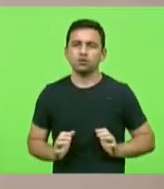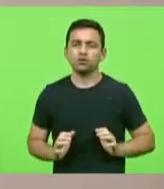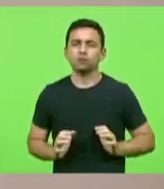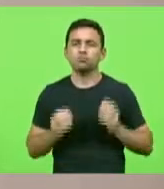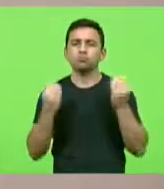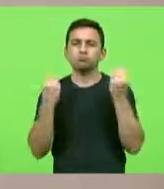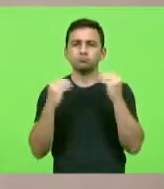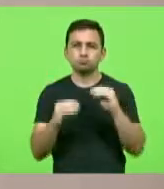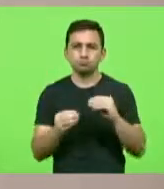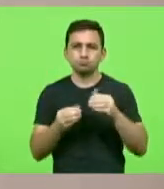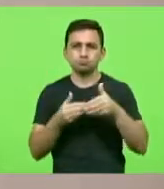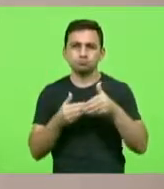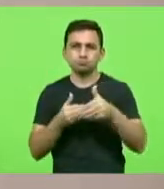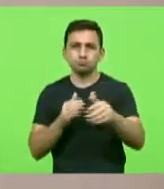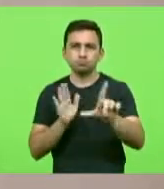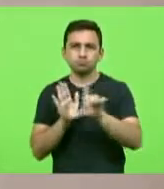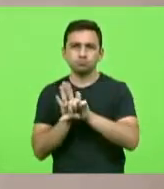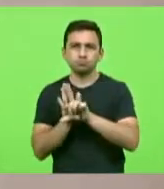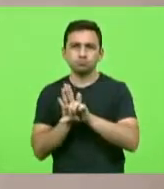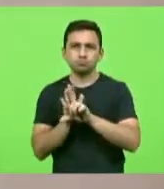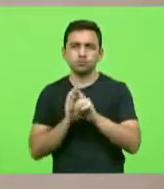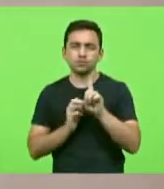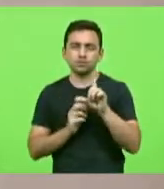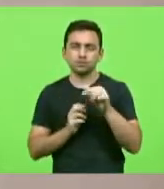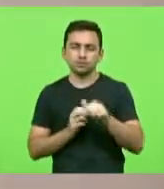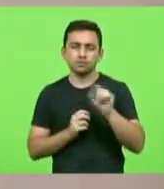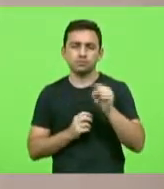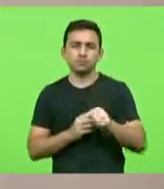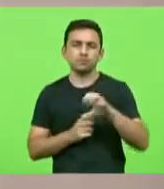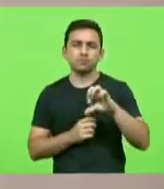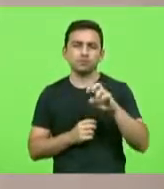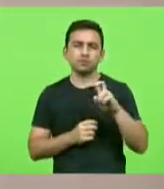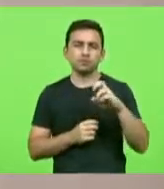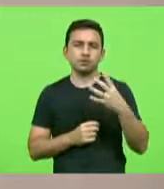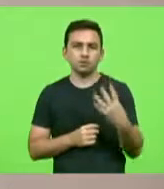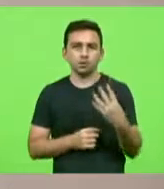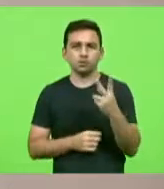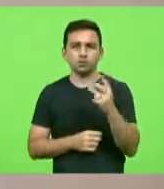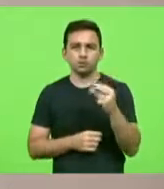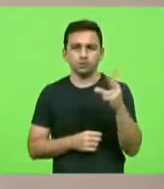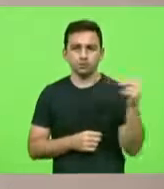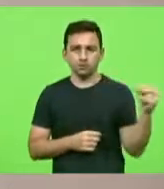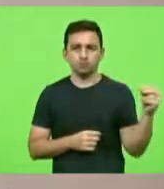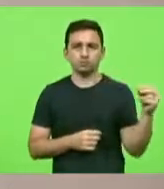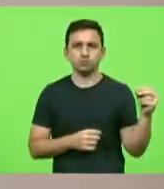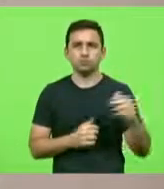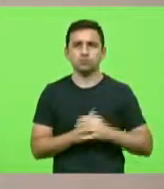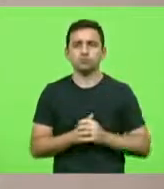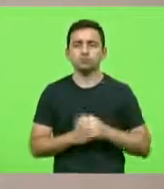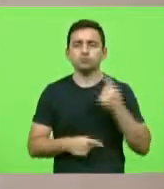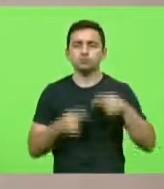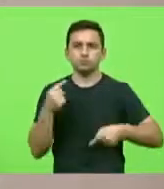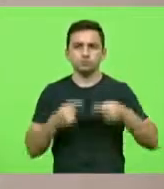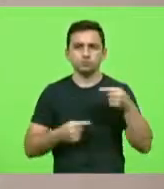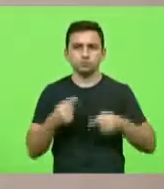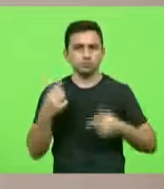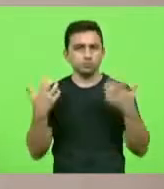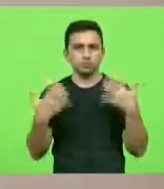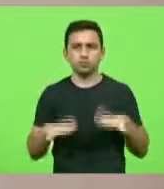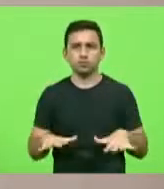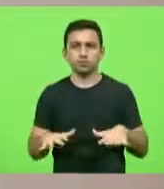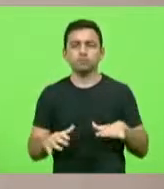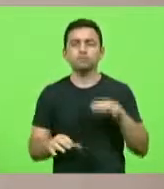e efetividade da Lei Estadual número 17.954 de 2020, em discussão. Não havendo quem queira discutir,